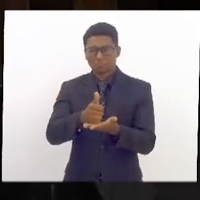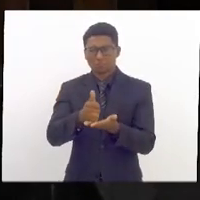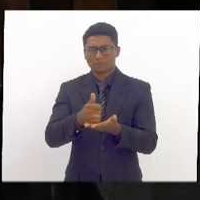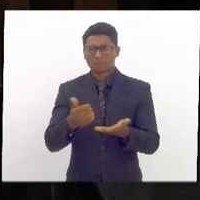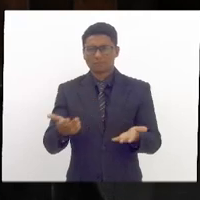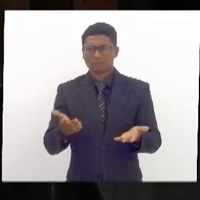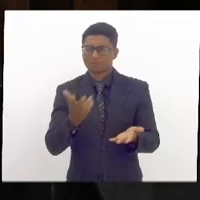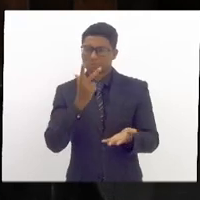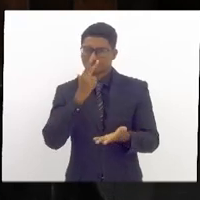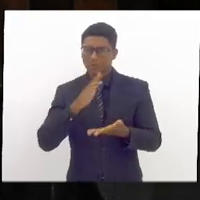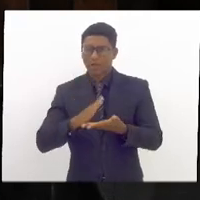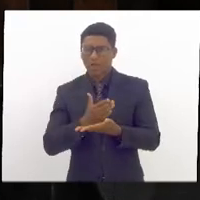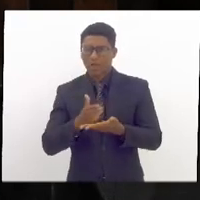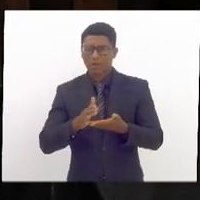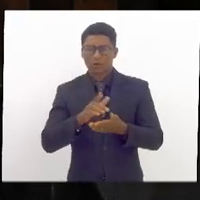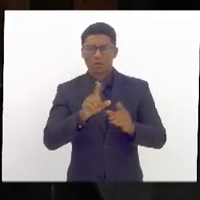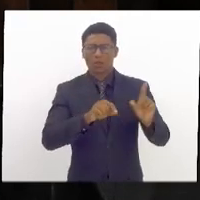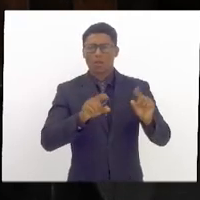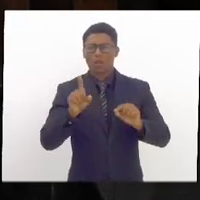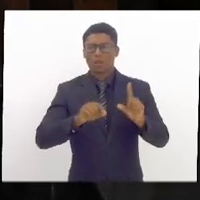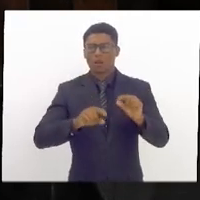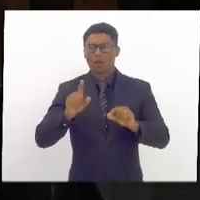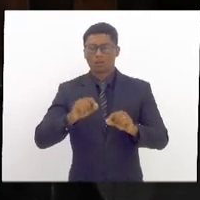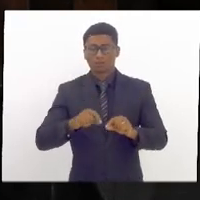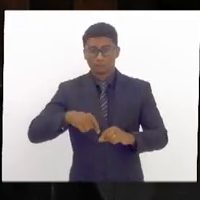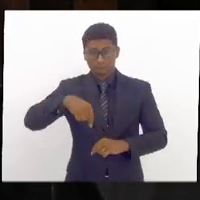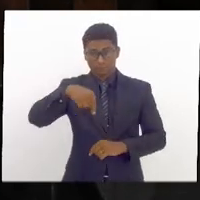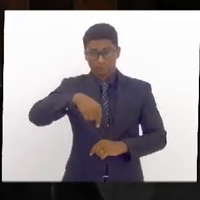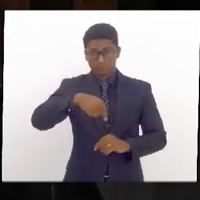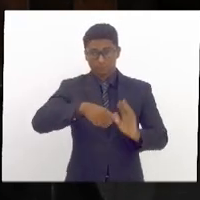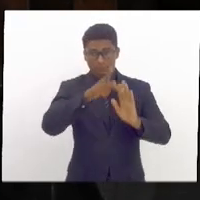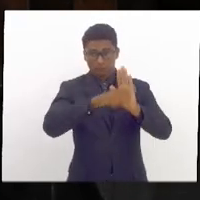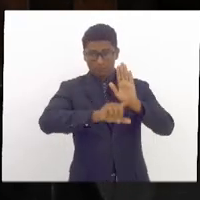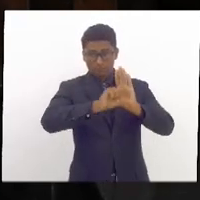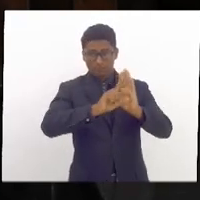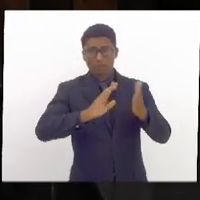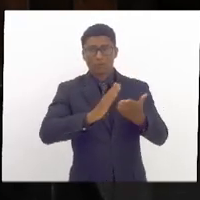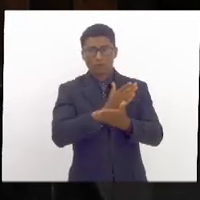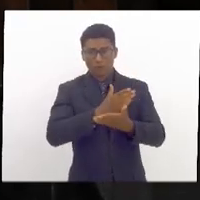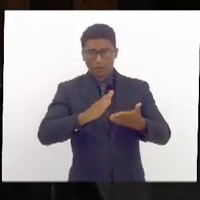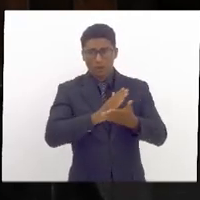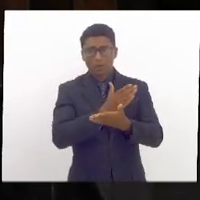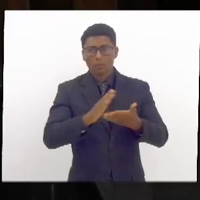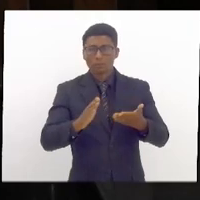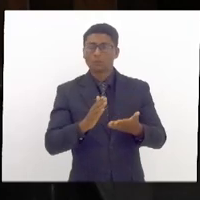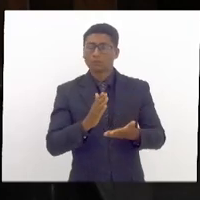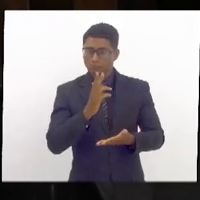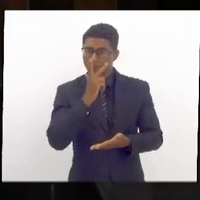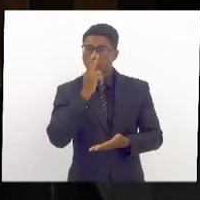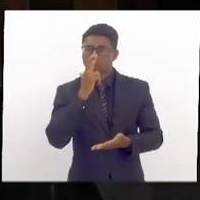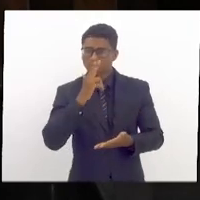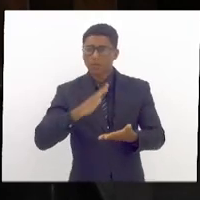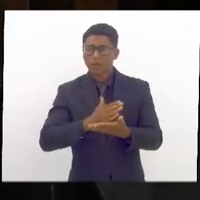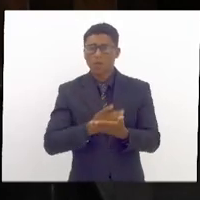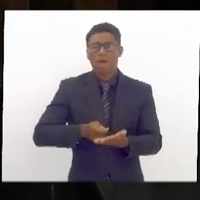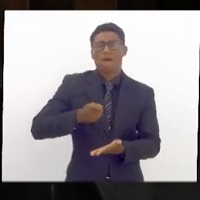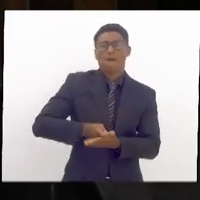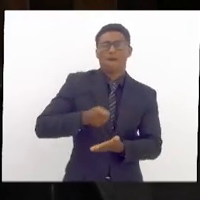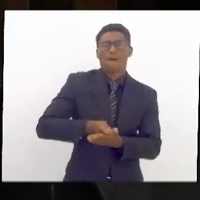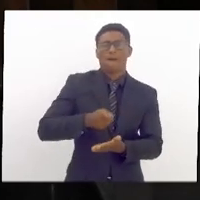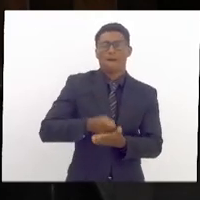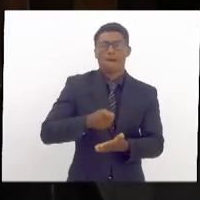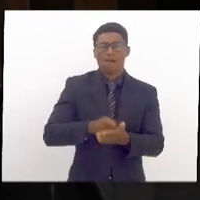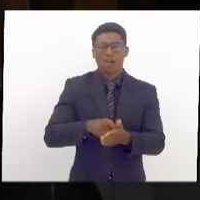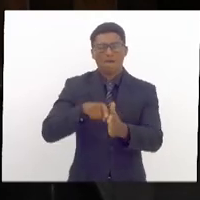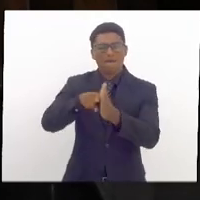escolhidas a dedo. Há matérias aqui nesse plenário onde há um excesso, um rigor excessivo